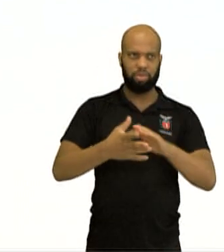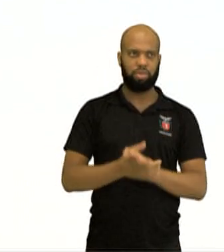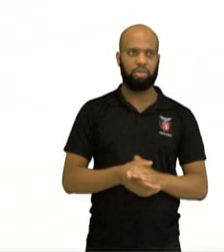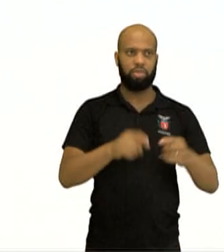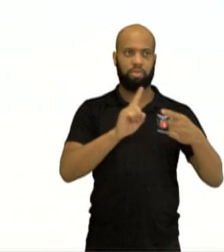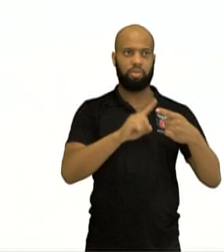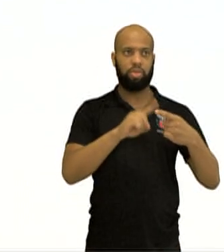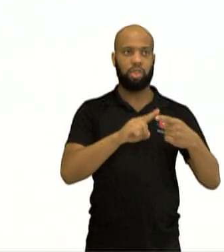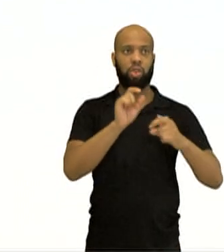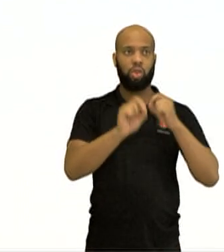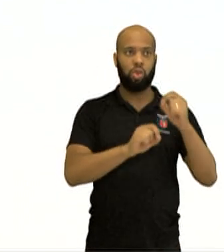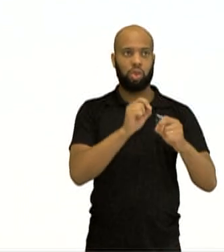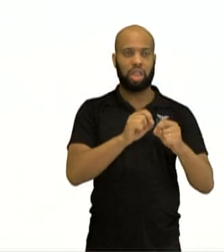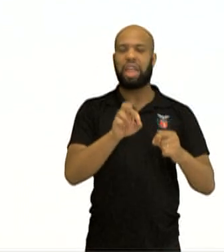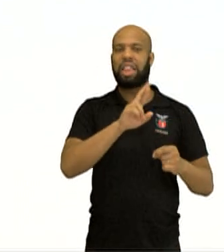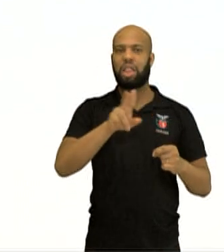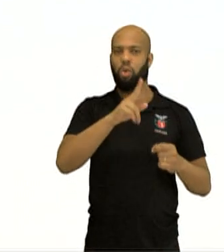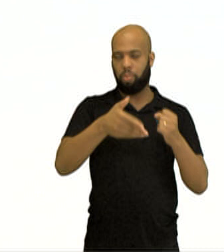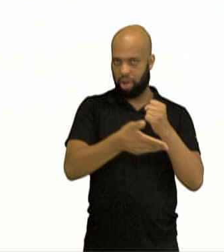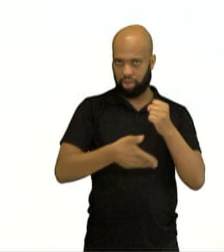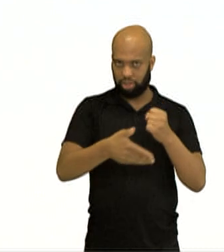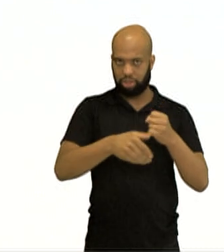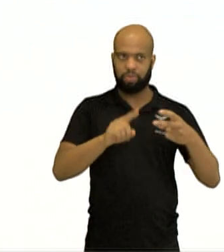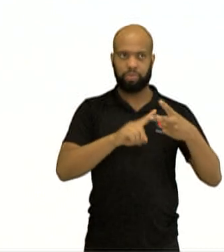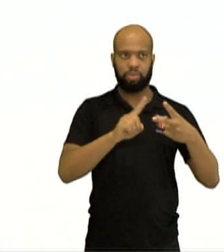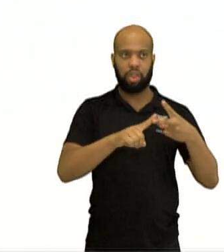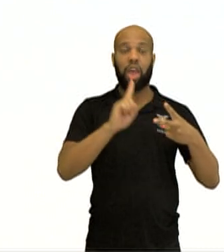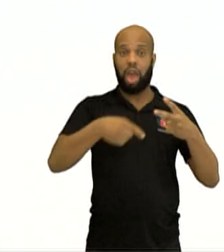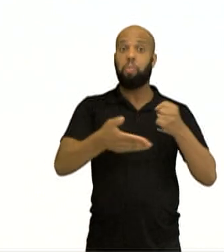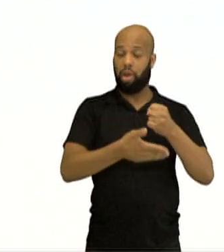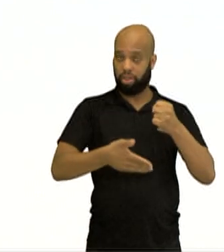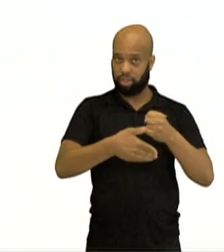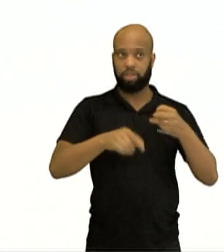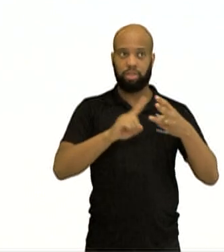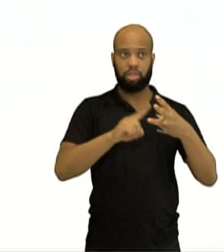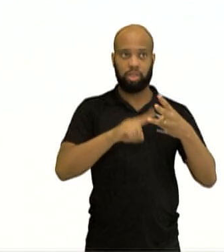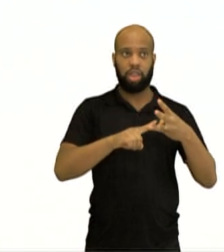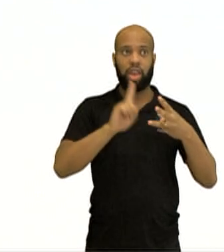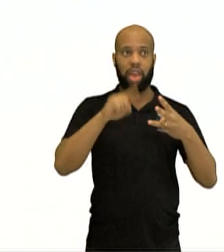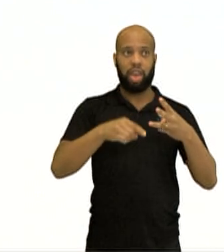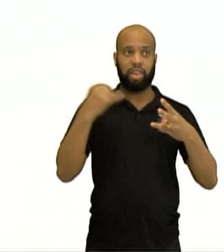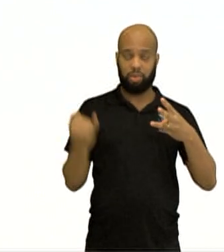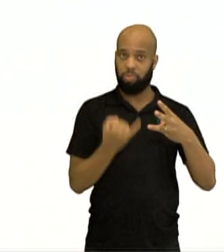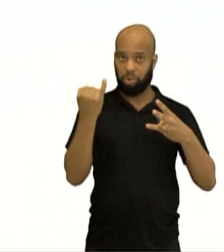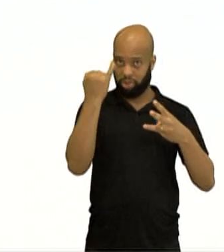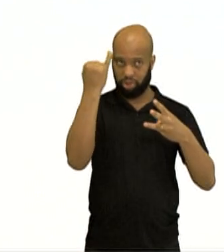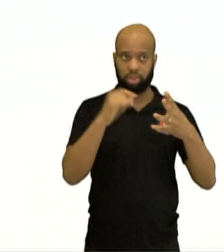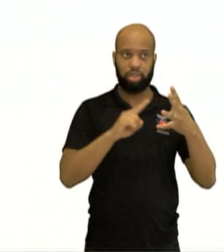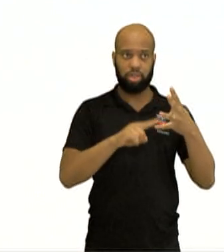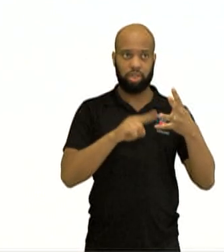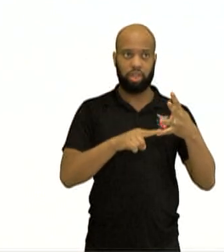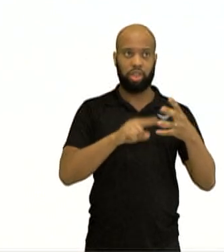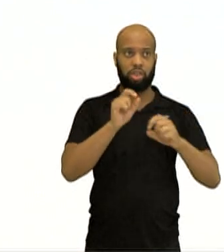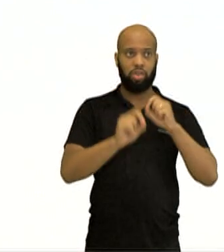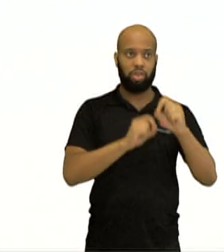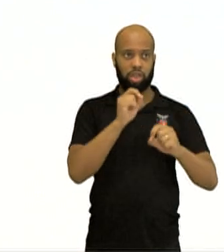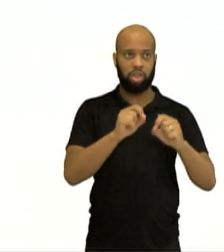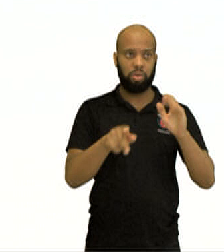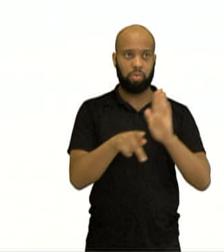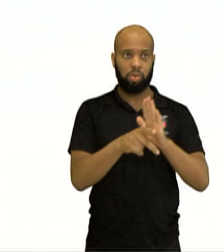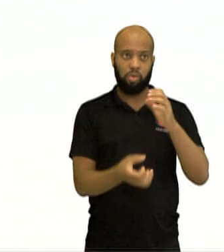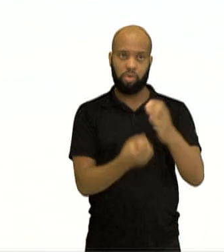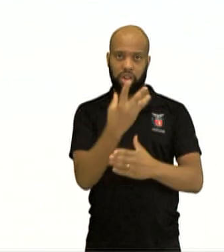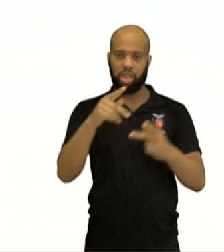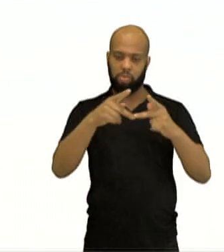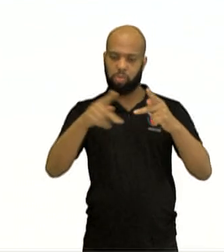De aminoácidos não essenciais, aminoácidos essenciais, aminoácidos importantes ou